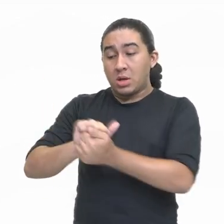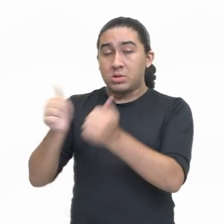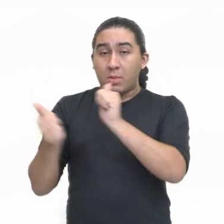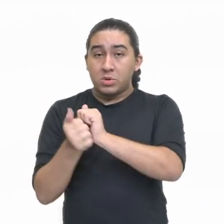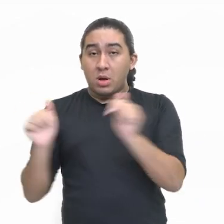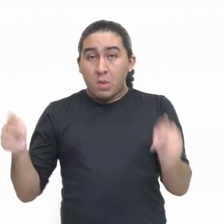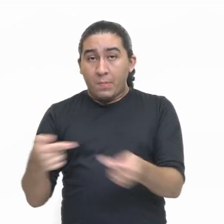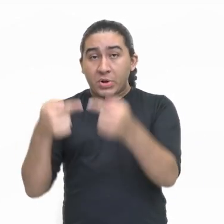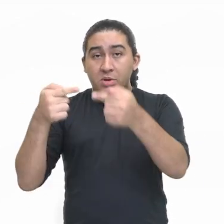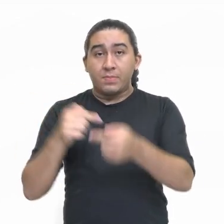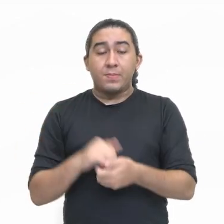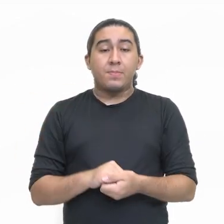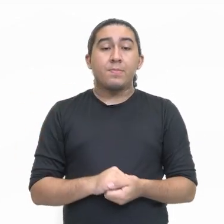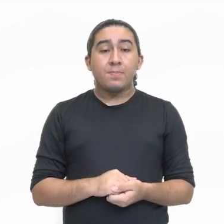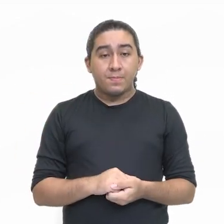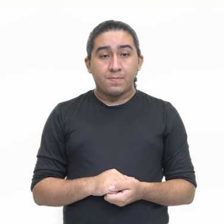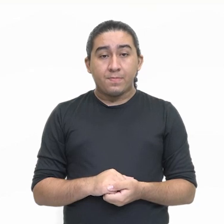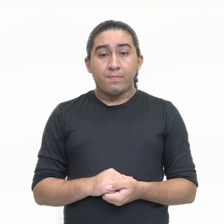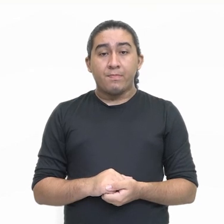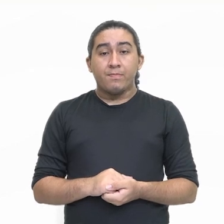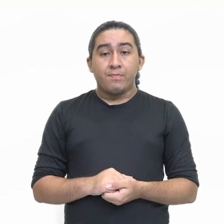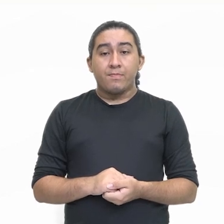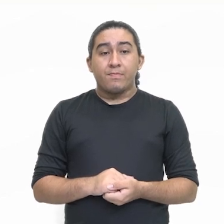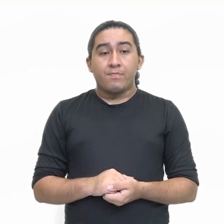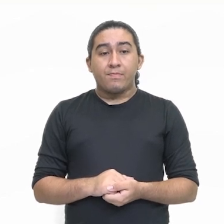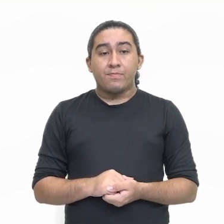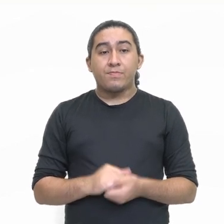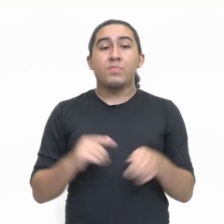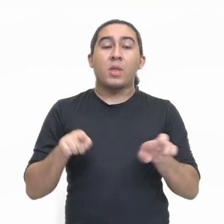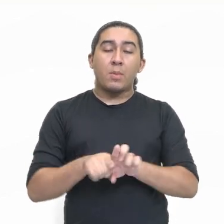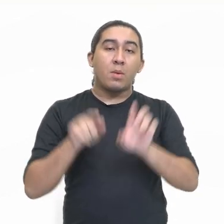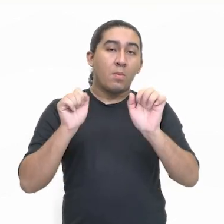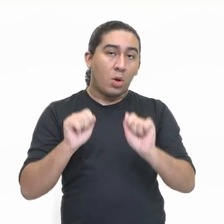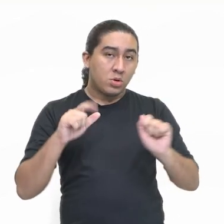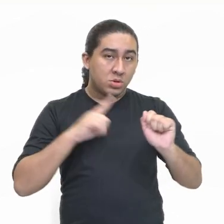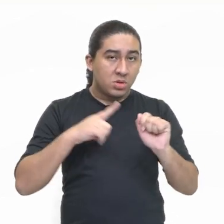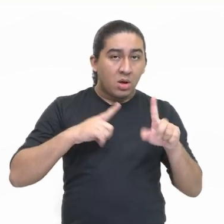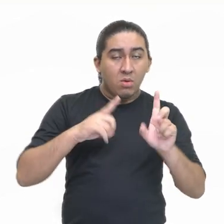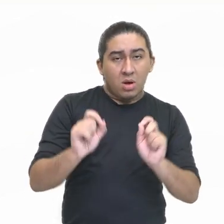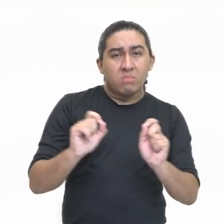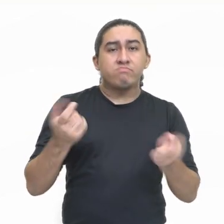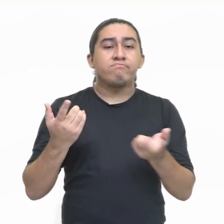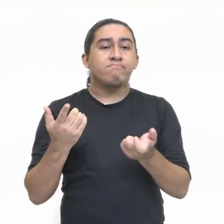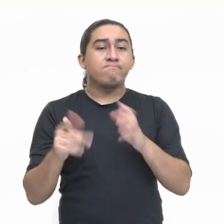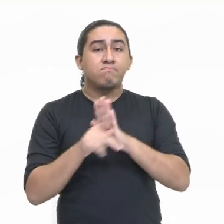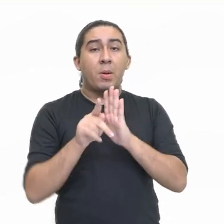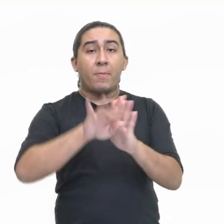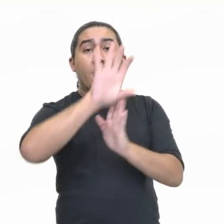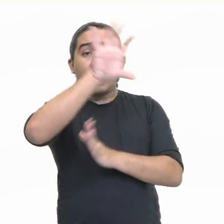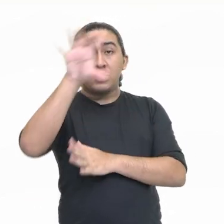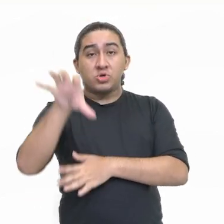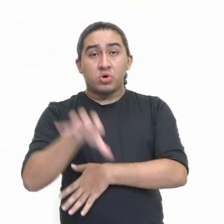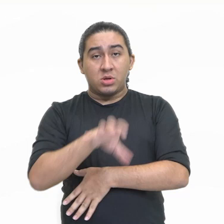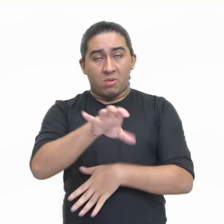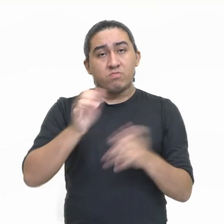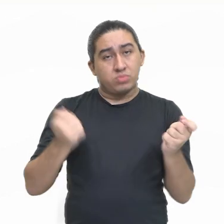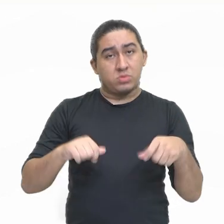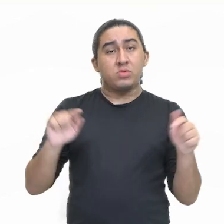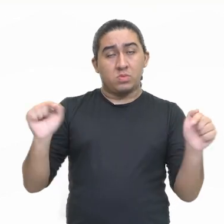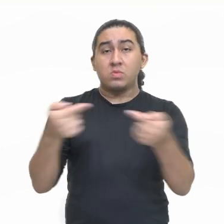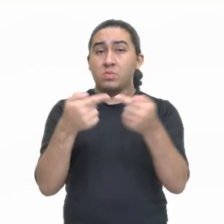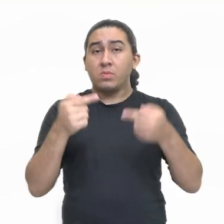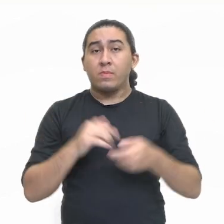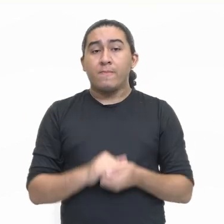determinado lugar né numa região e que pode ser identificado em nível regional tá